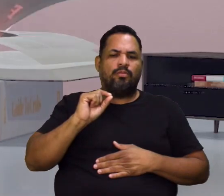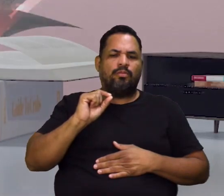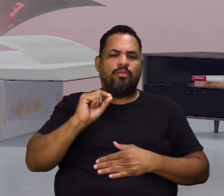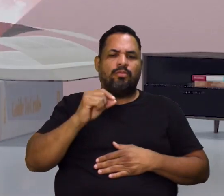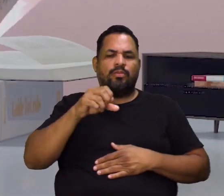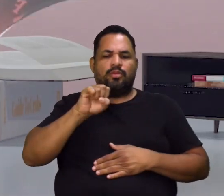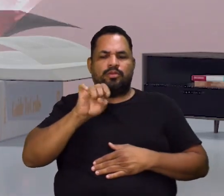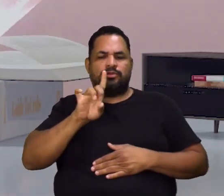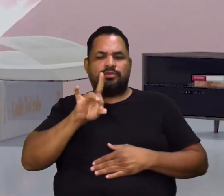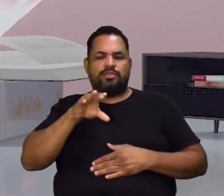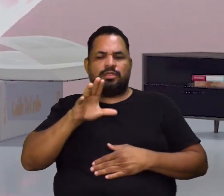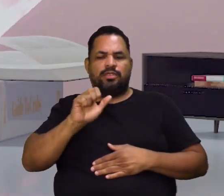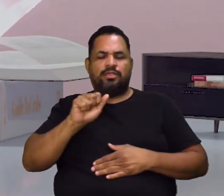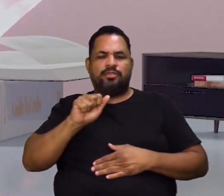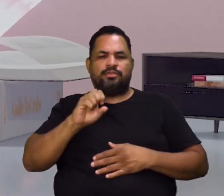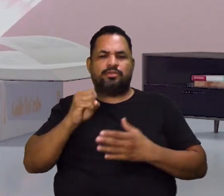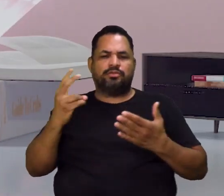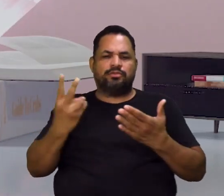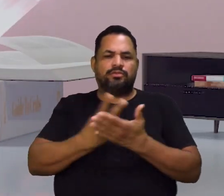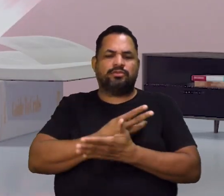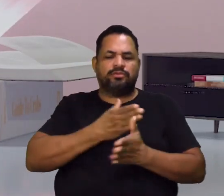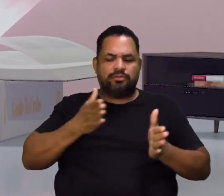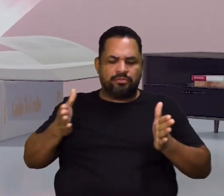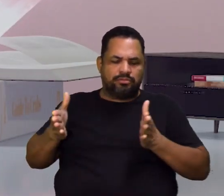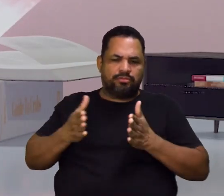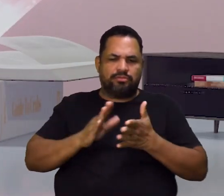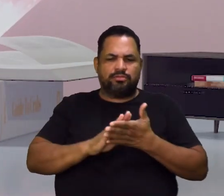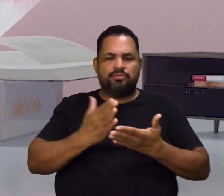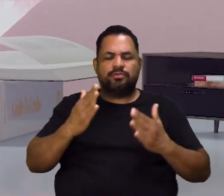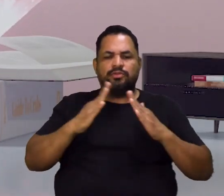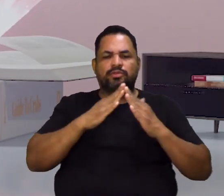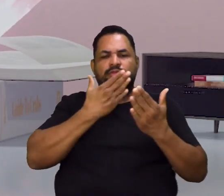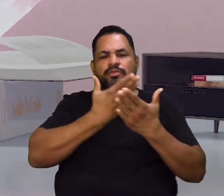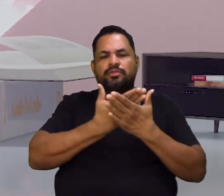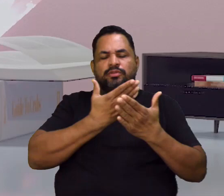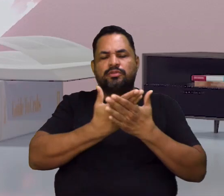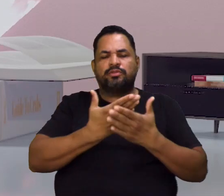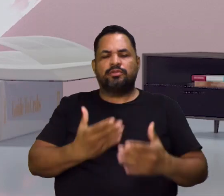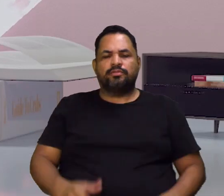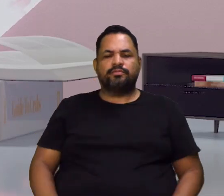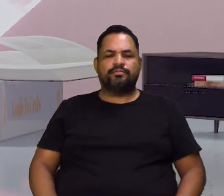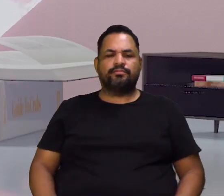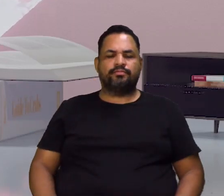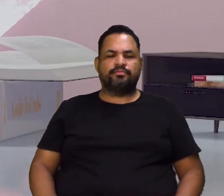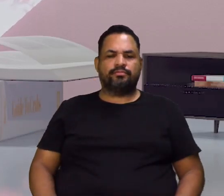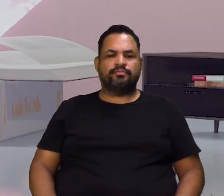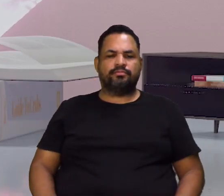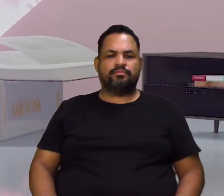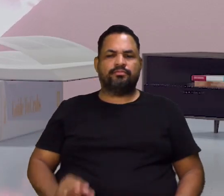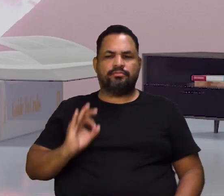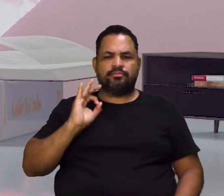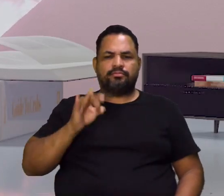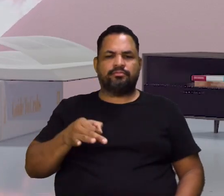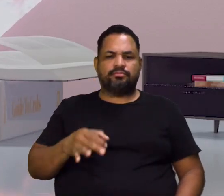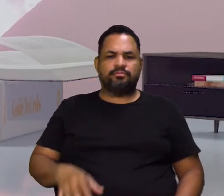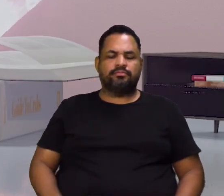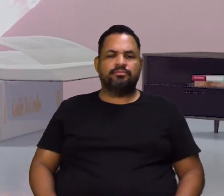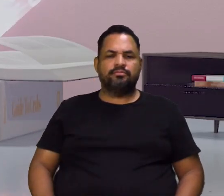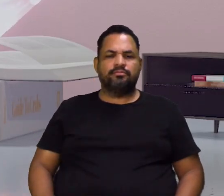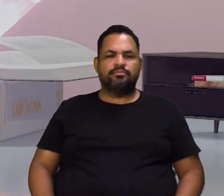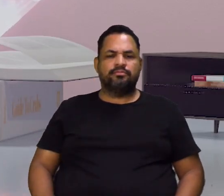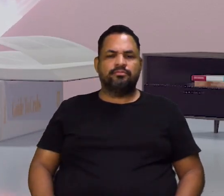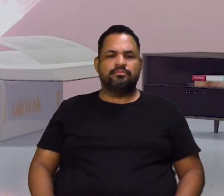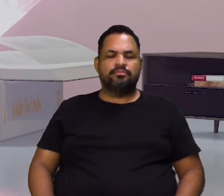Sérgio passou nesse período que ele ficou no internato Tá certo então